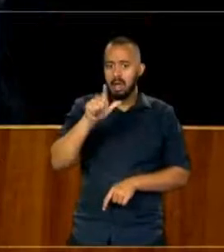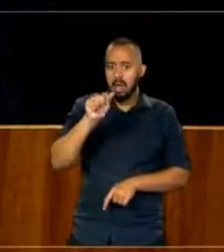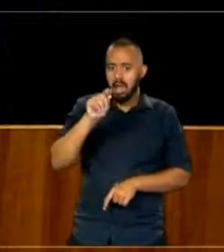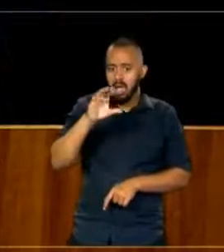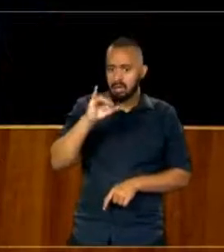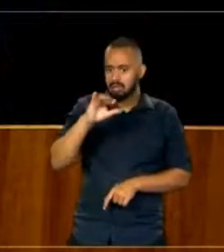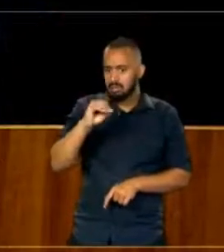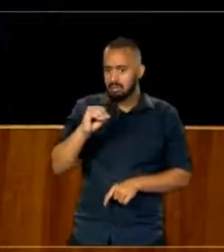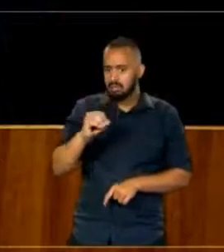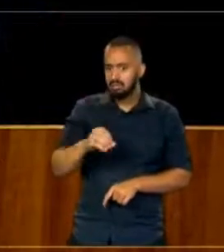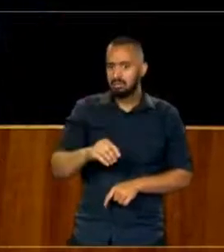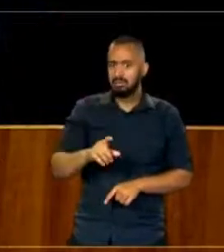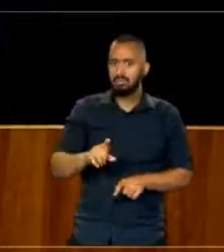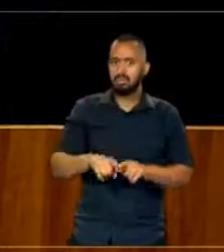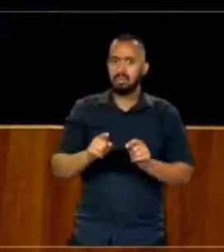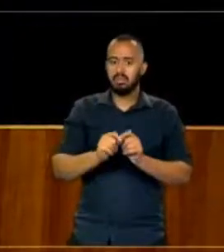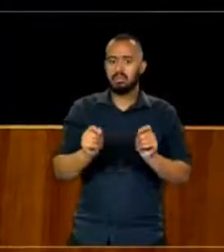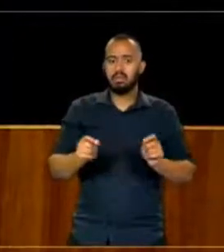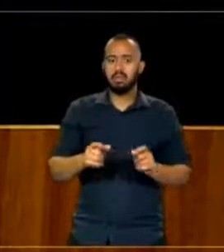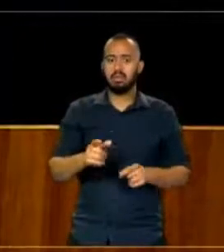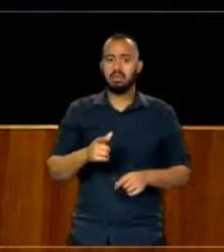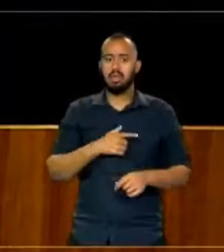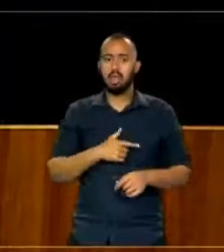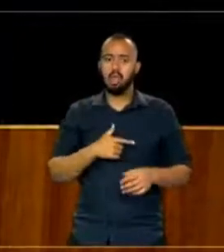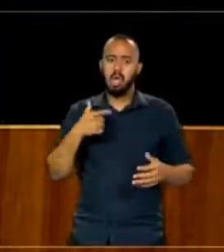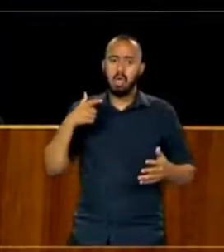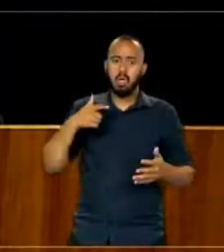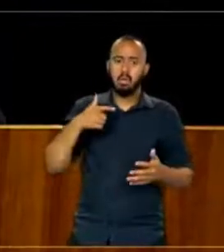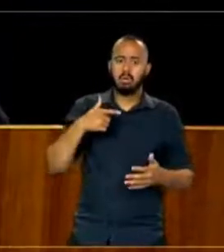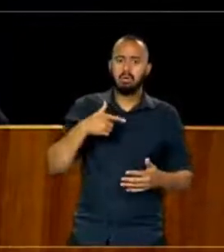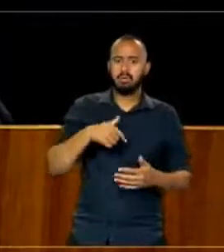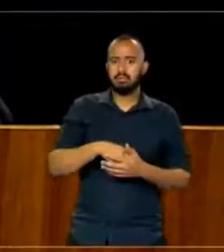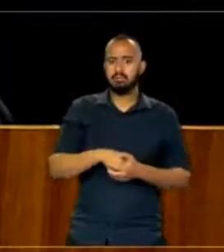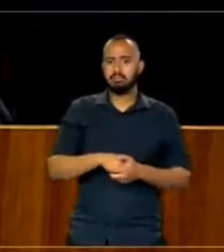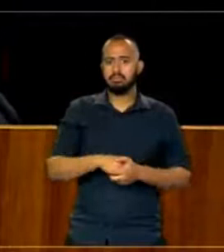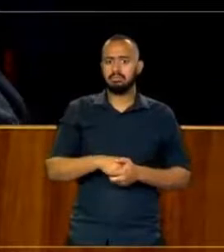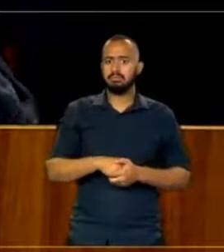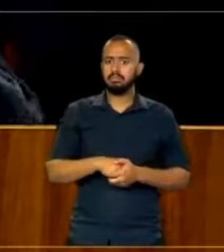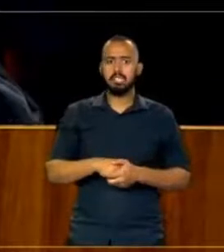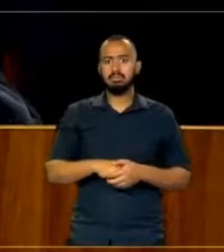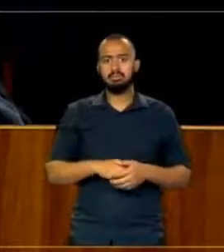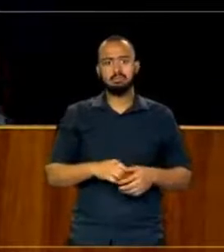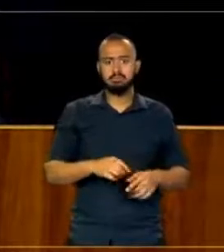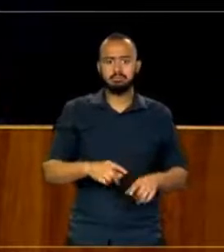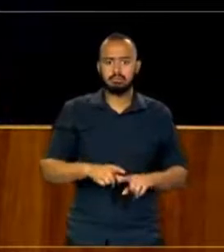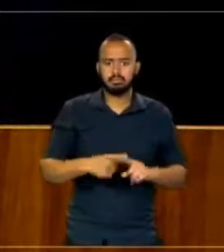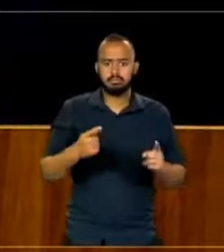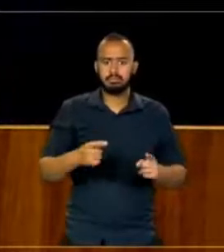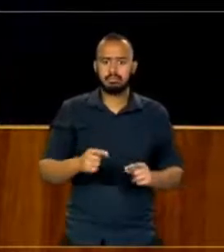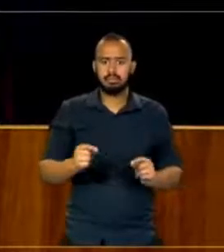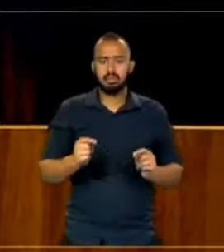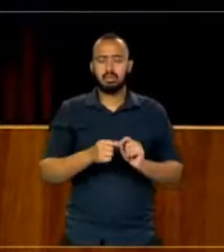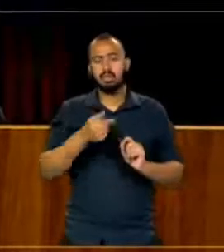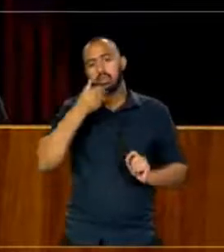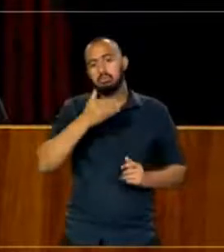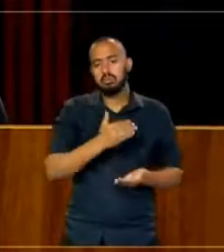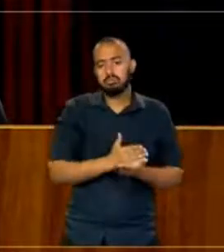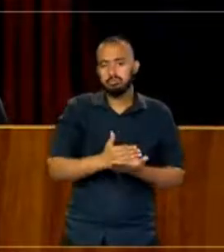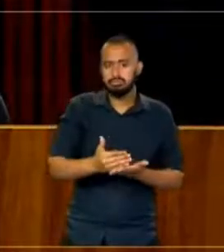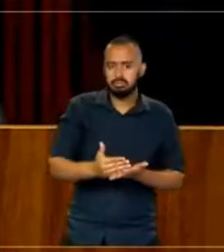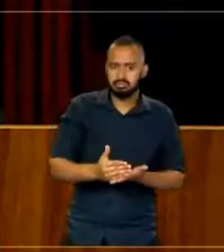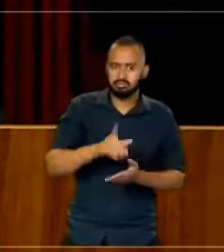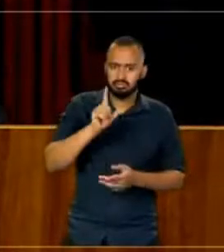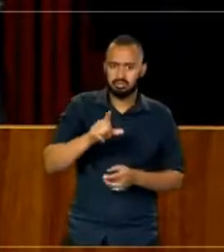atuava contra ele, o fogo amigo. Então, nós temos aqui, nesse denominado pela petição inicial,